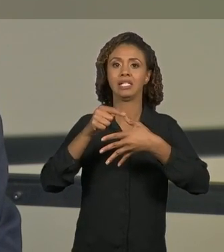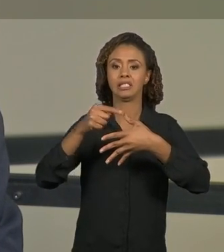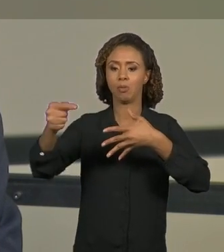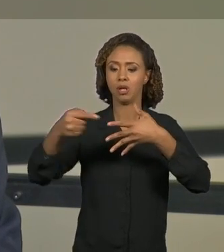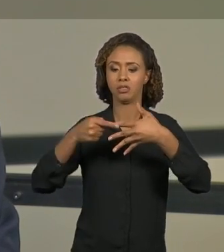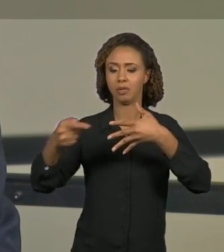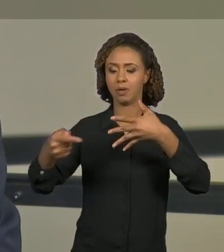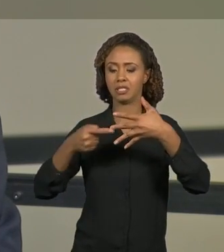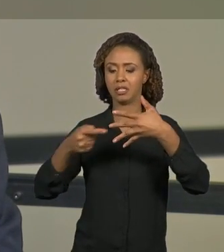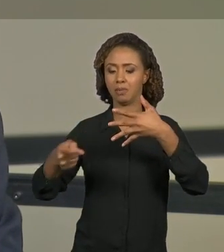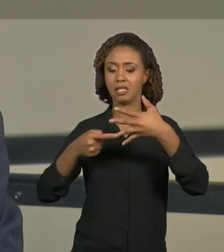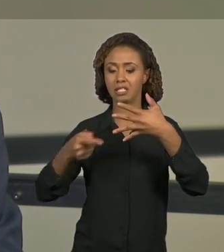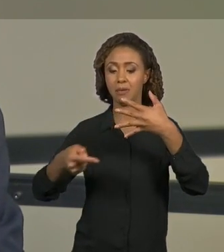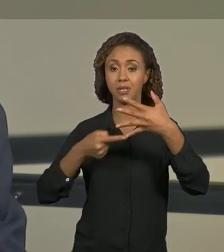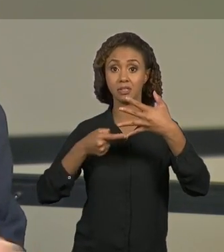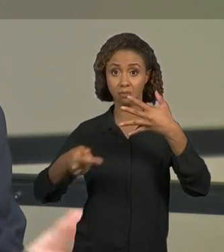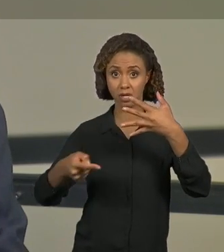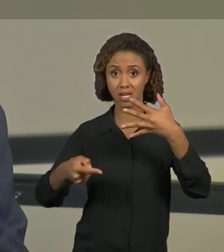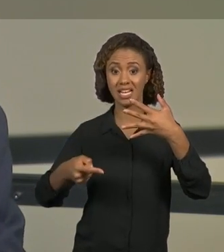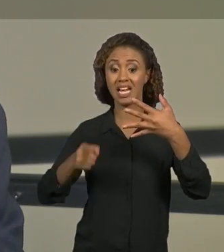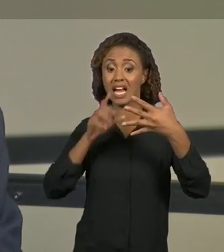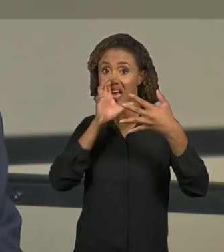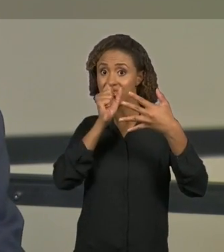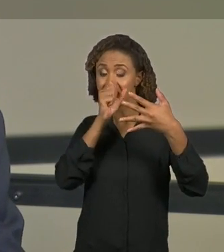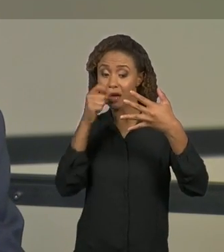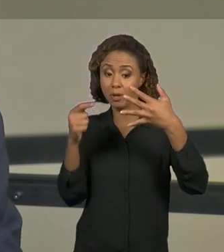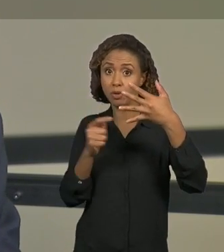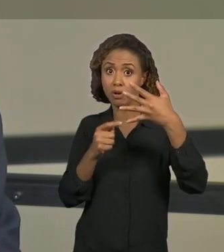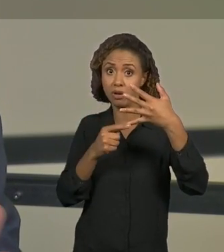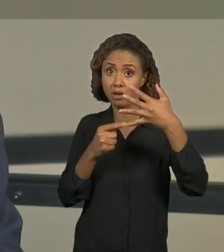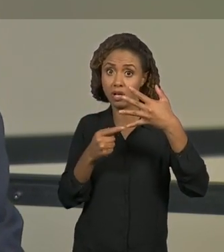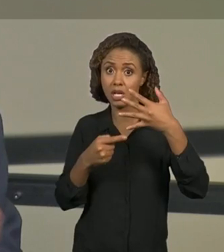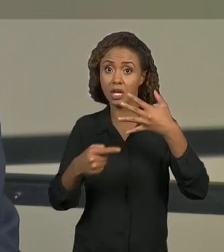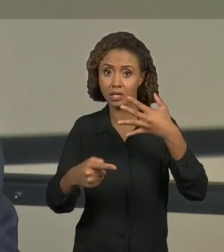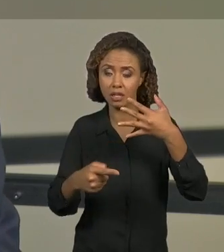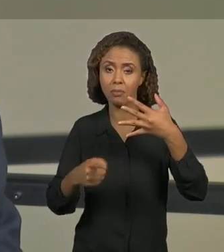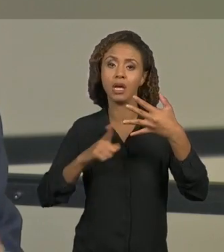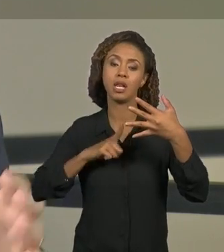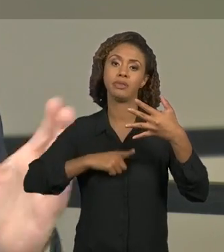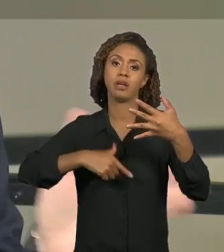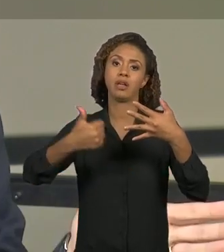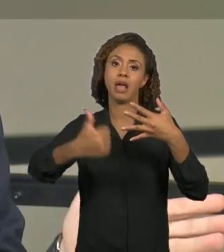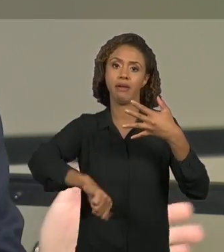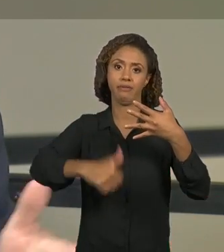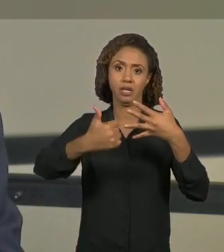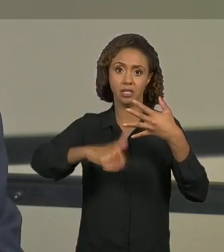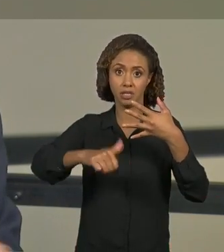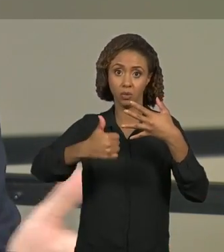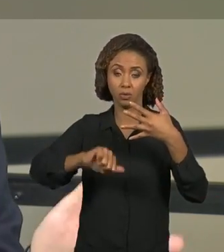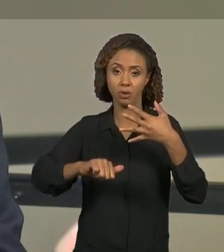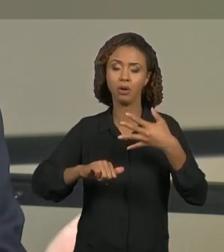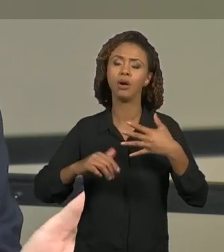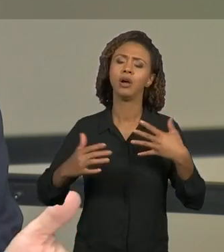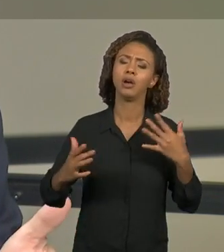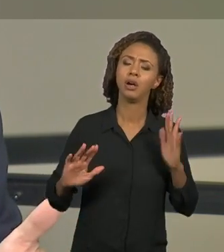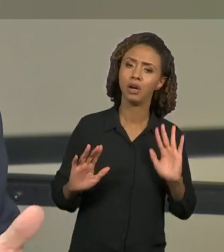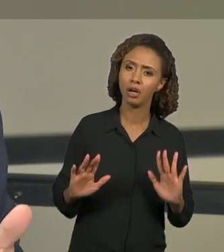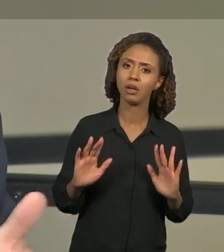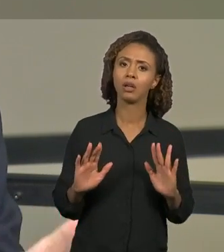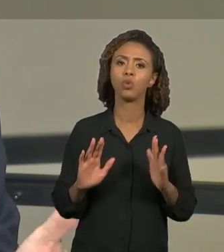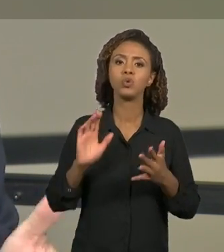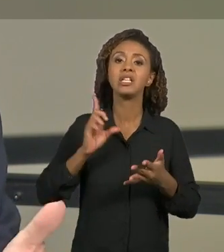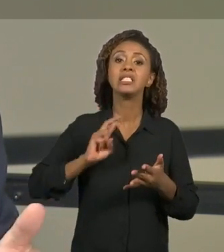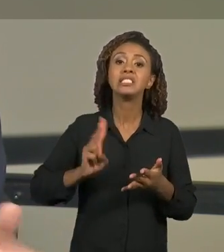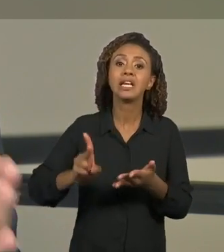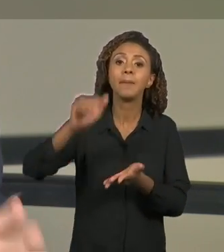as aulas de cada modo e aí cada docente vai agir de uma determinada forma o único que seria desse